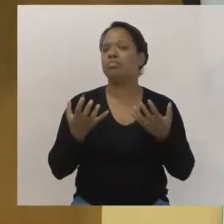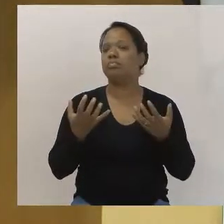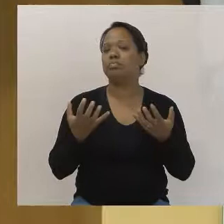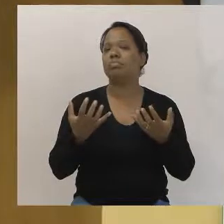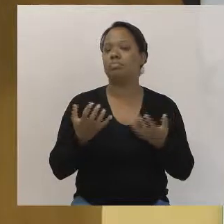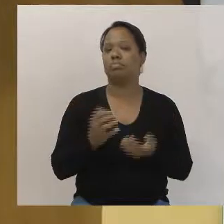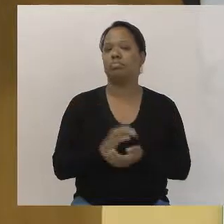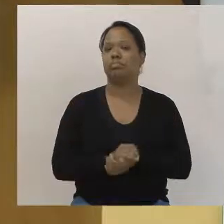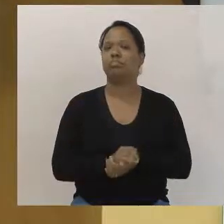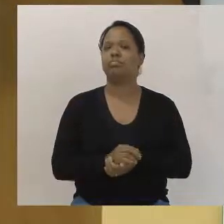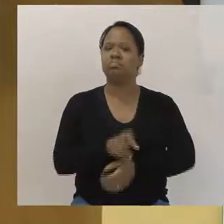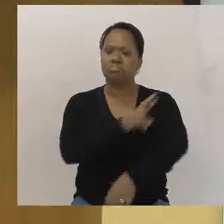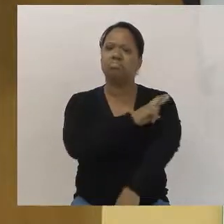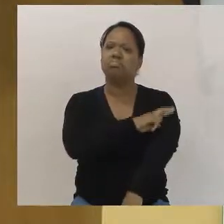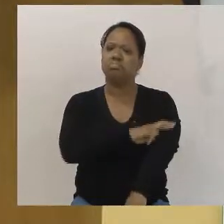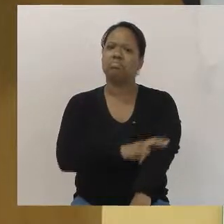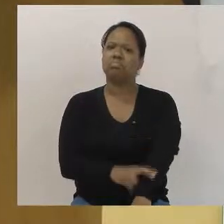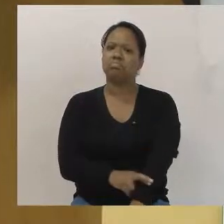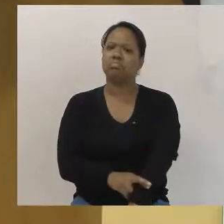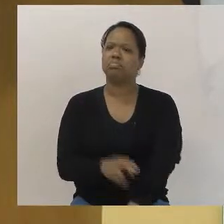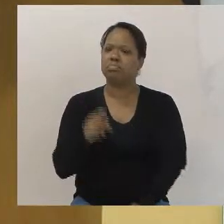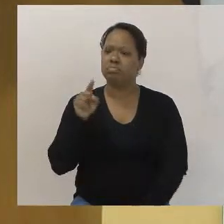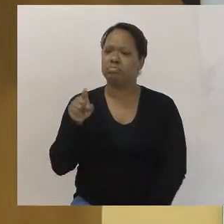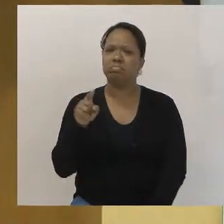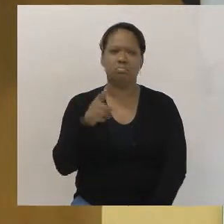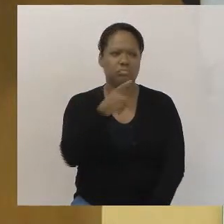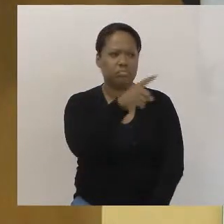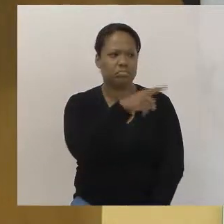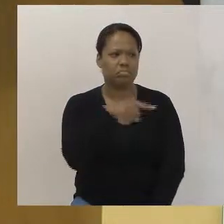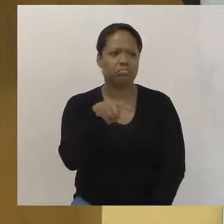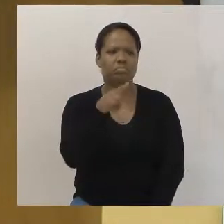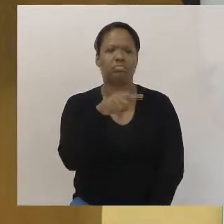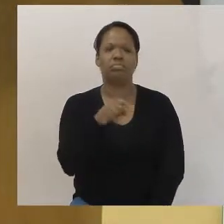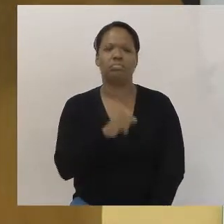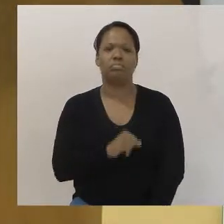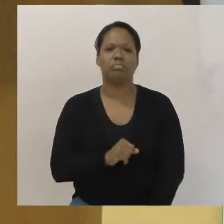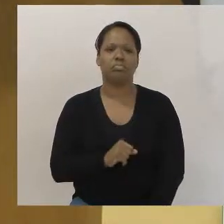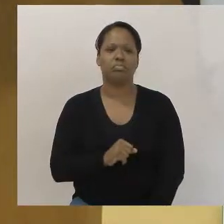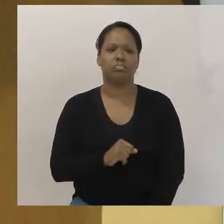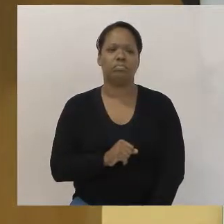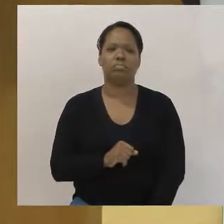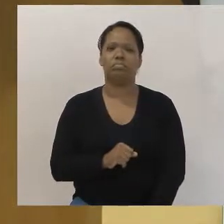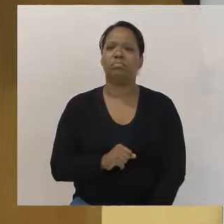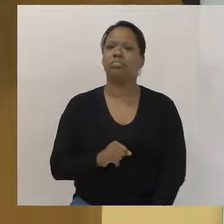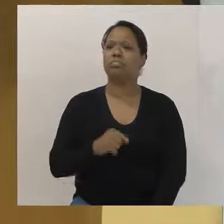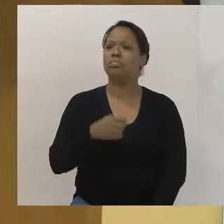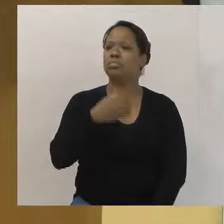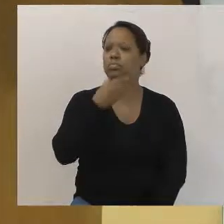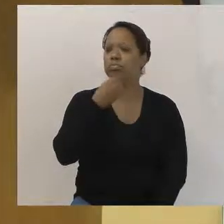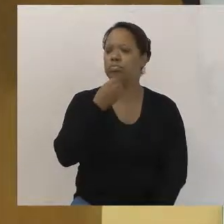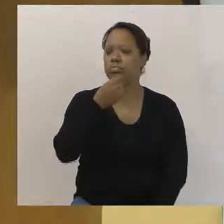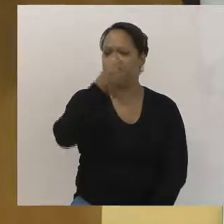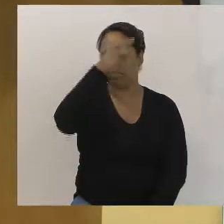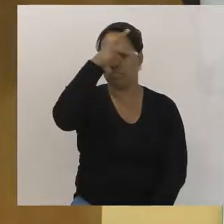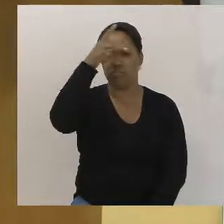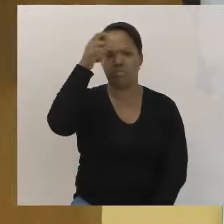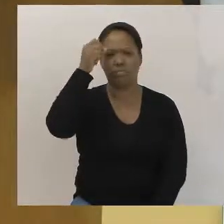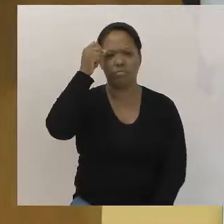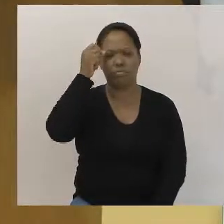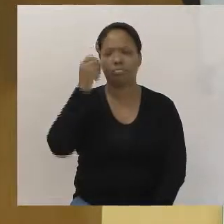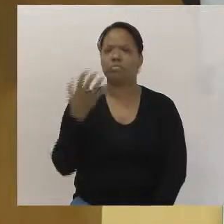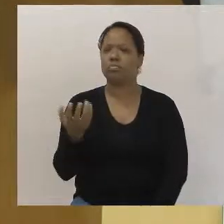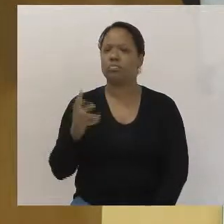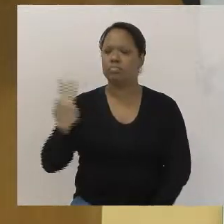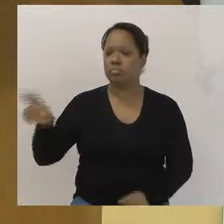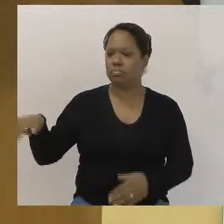adorável tudo respeito pelo tempo com as excelências tenham pelo atual prefeito da cidade eu quero subir